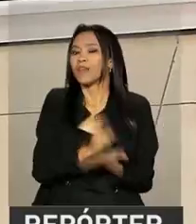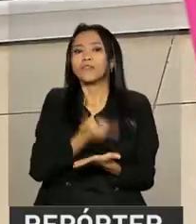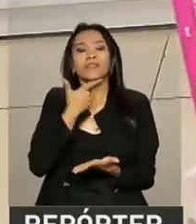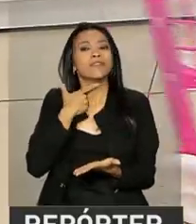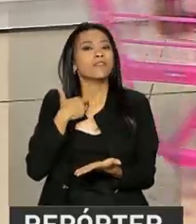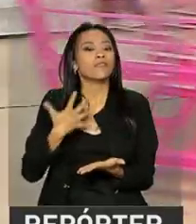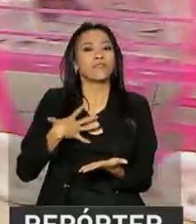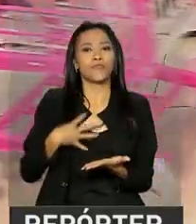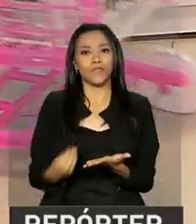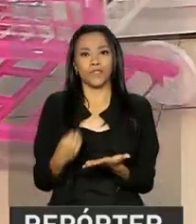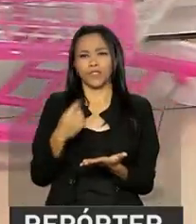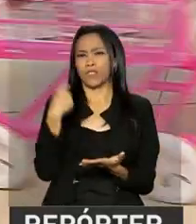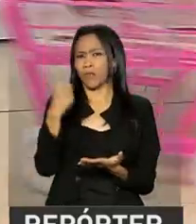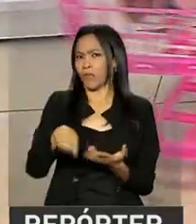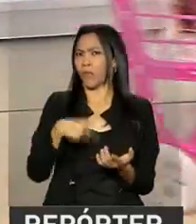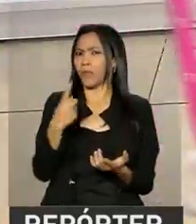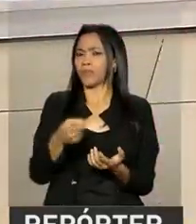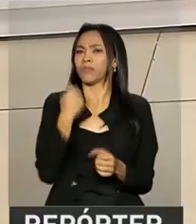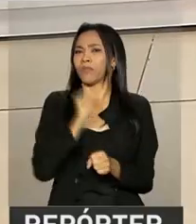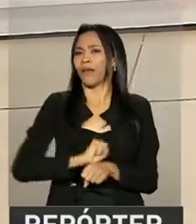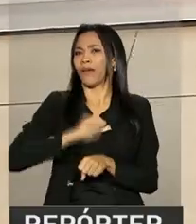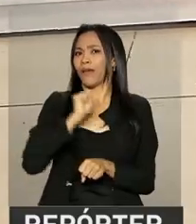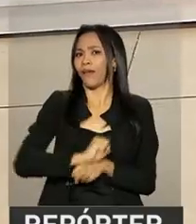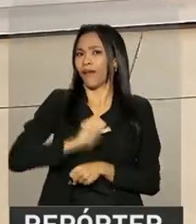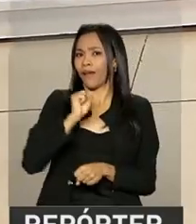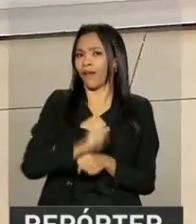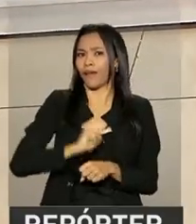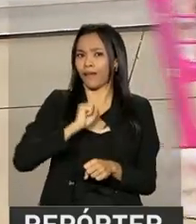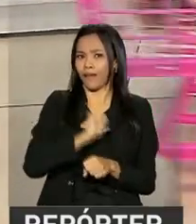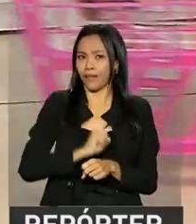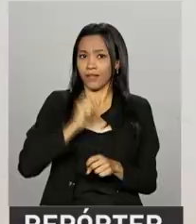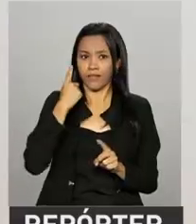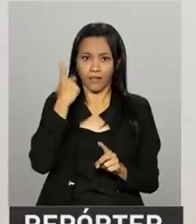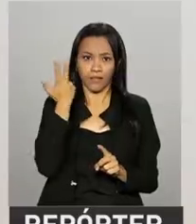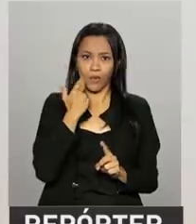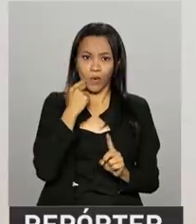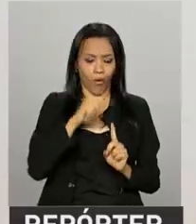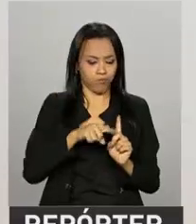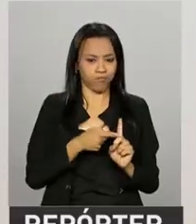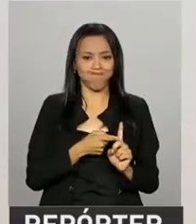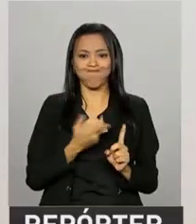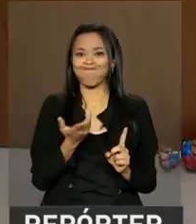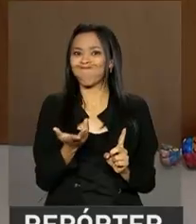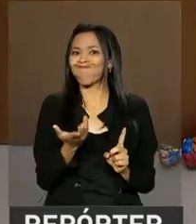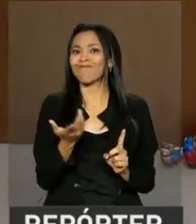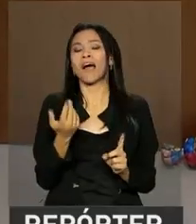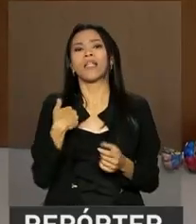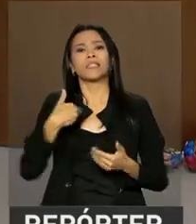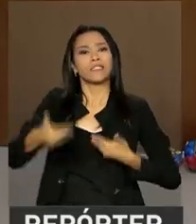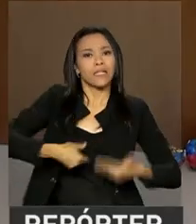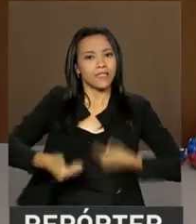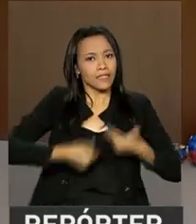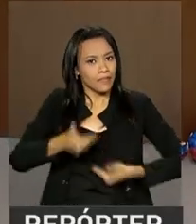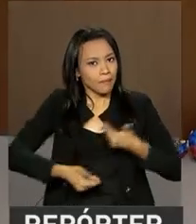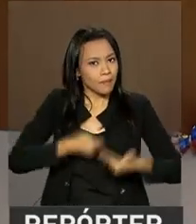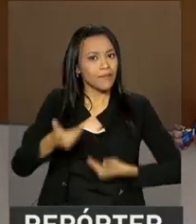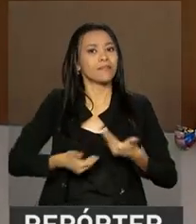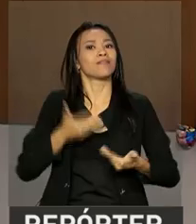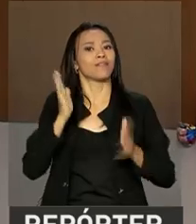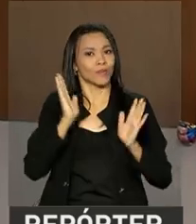filhos e depois de um longo período de espera pela gravidez por meio natural, a empresária fez um tratamento de